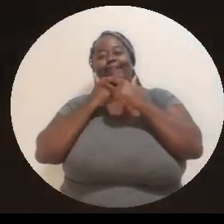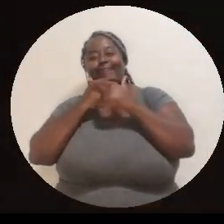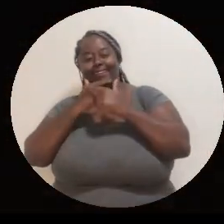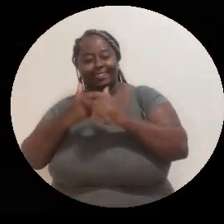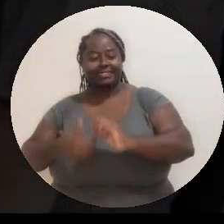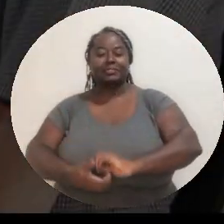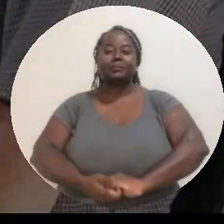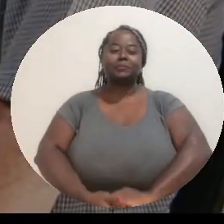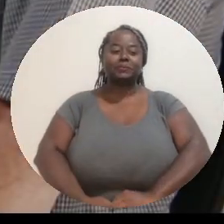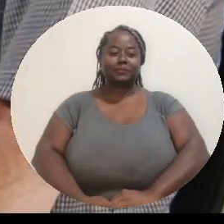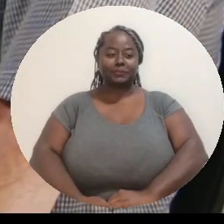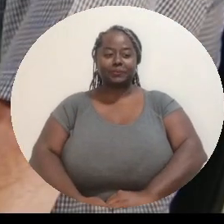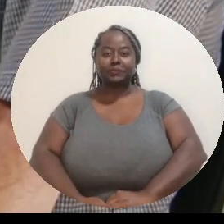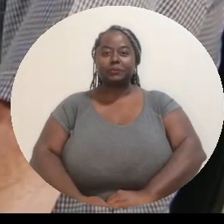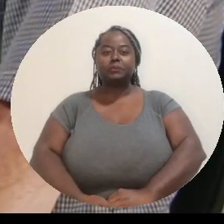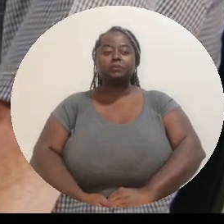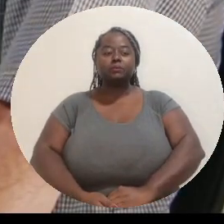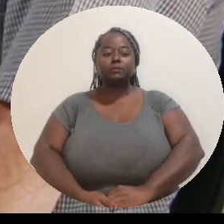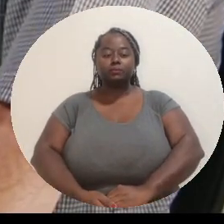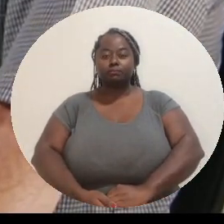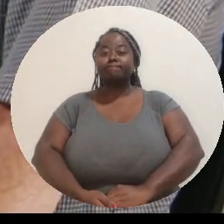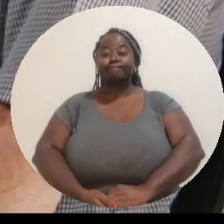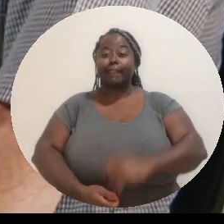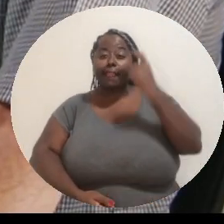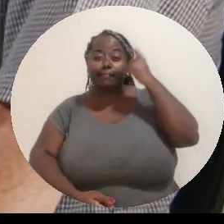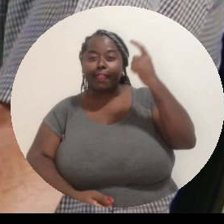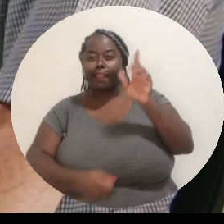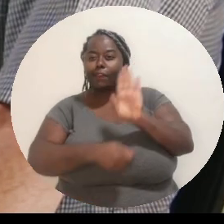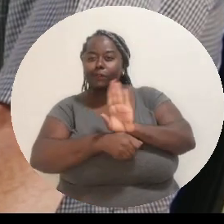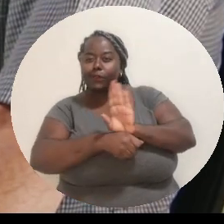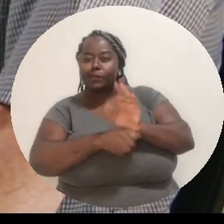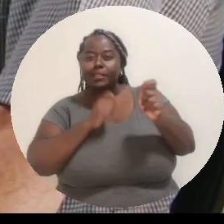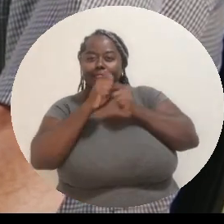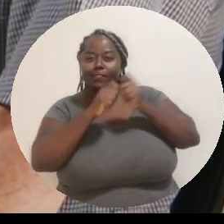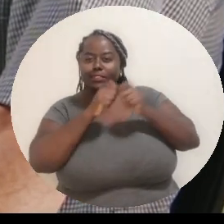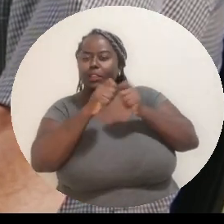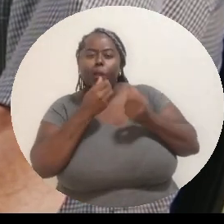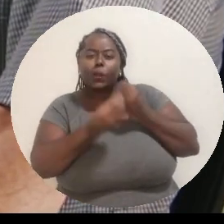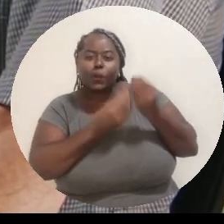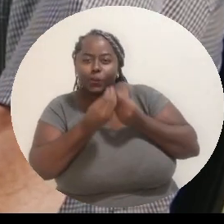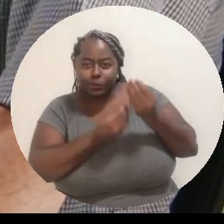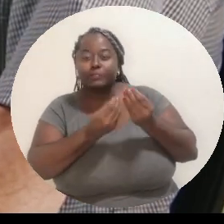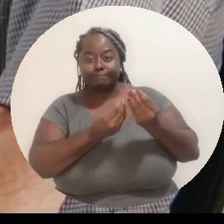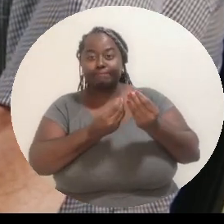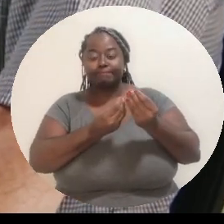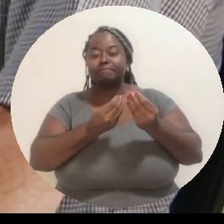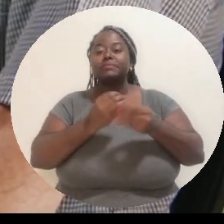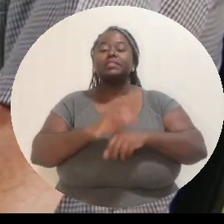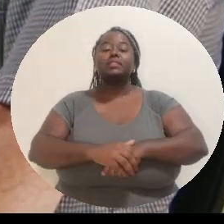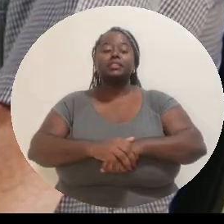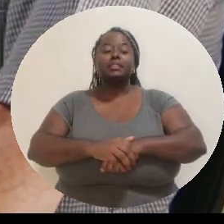de manhã você toma. A ideia da entrevista surgiu o seguinte,